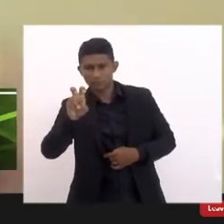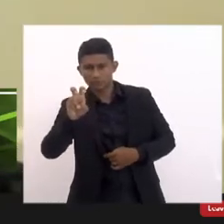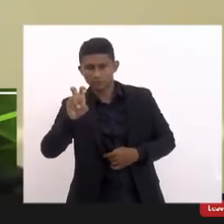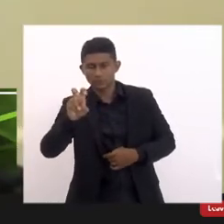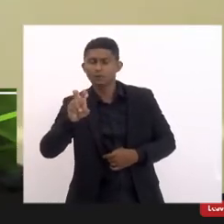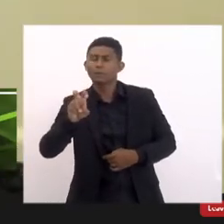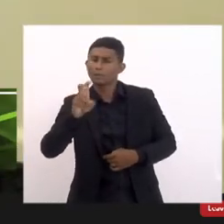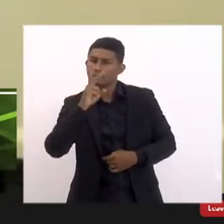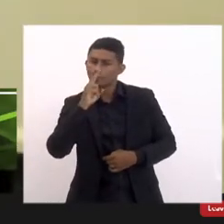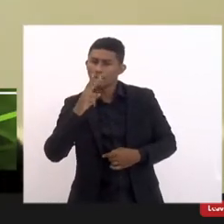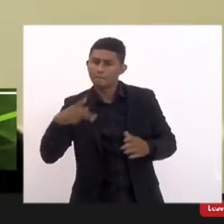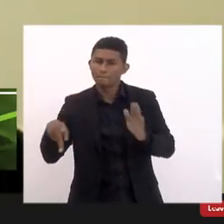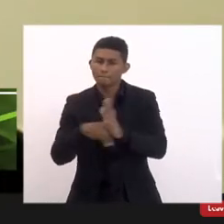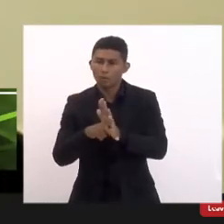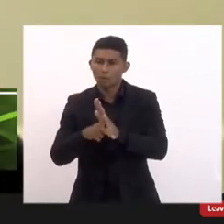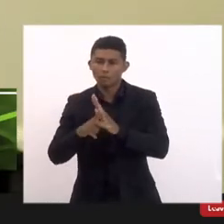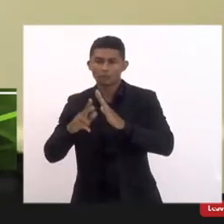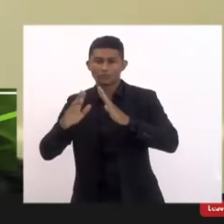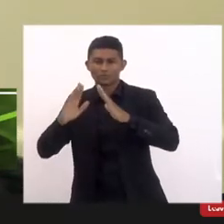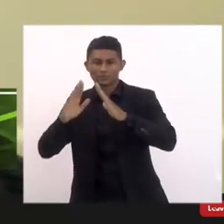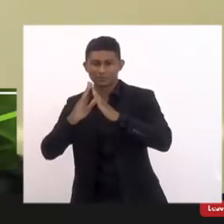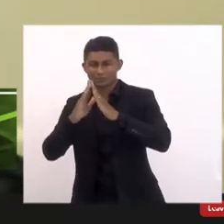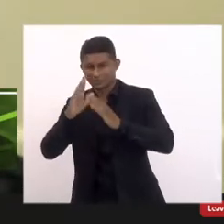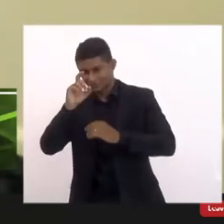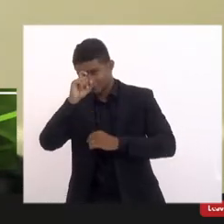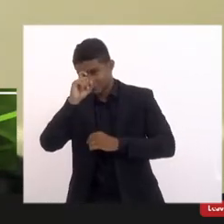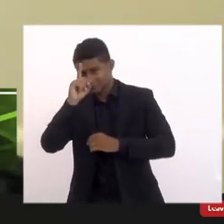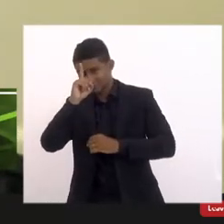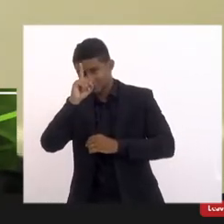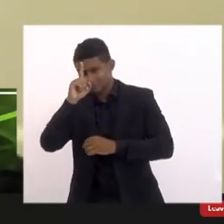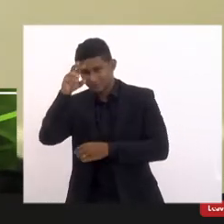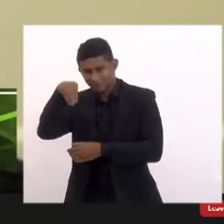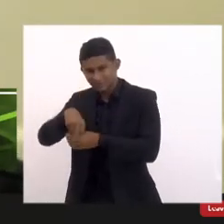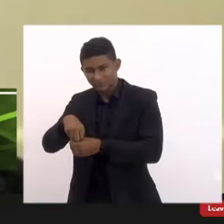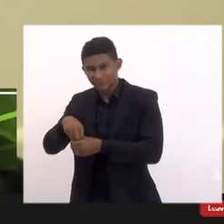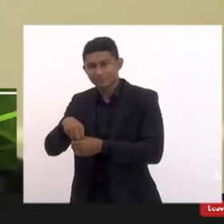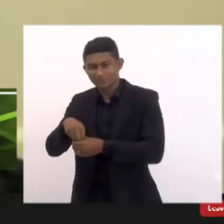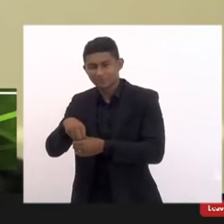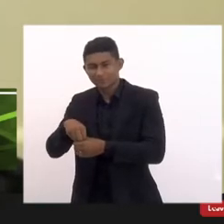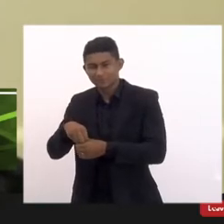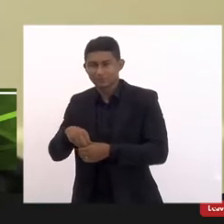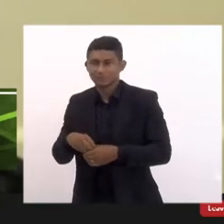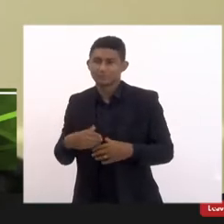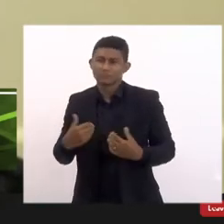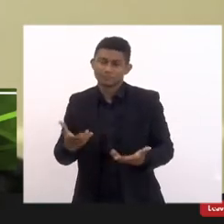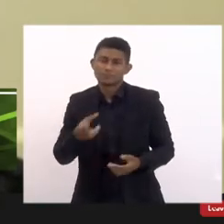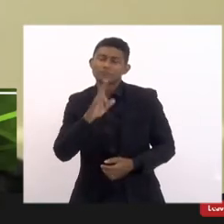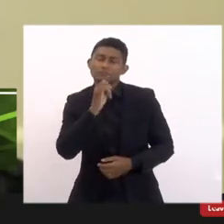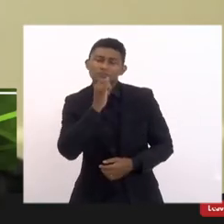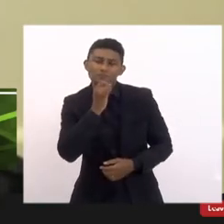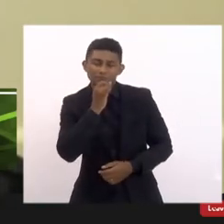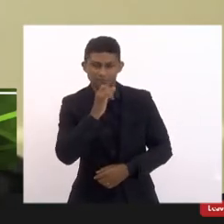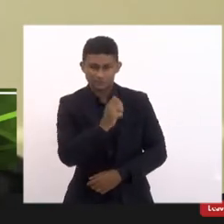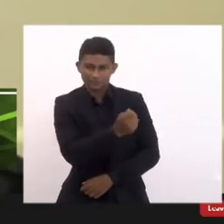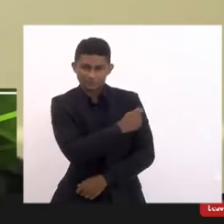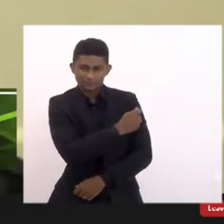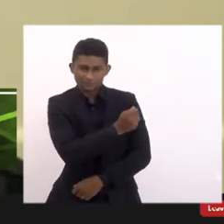hospitalar, principalmente para quem faz procedimentos com alunos. O ideal é assim, que um aluno, por exemplo,